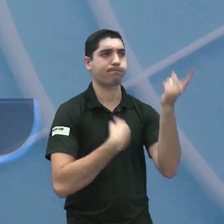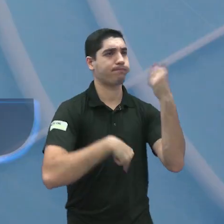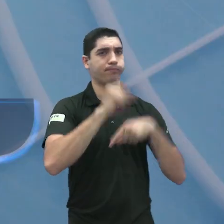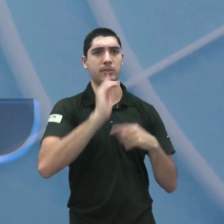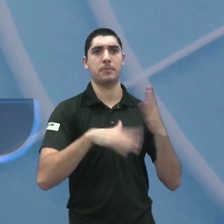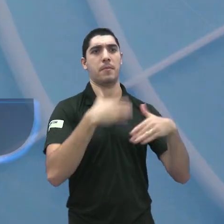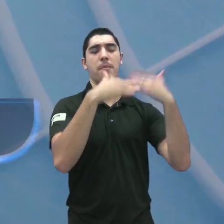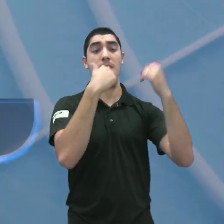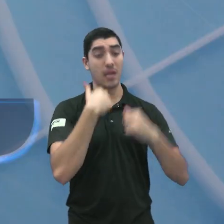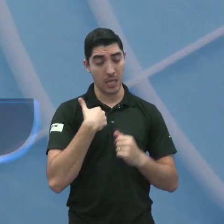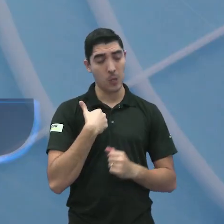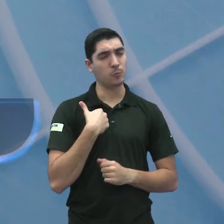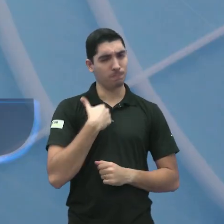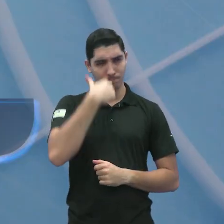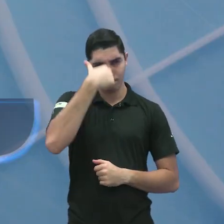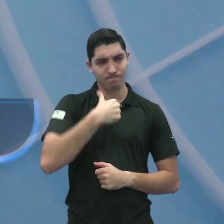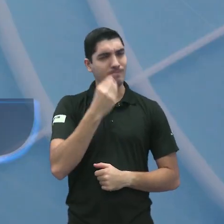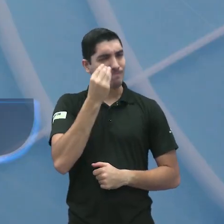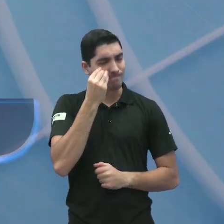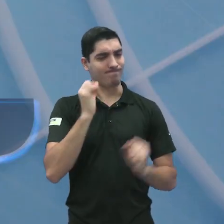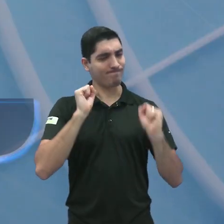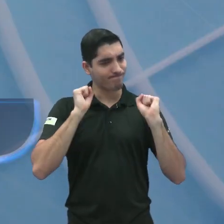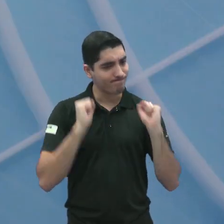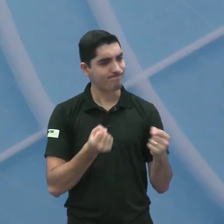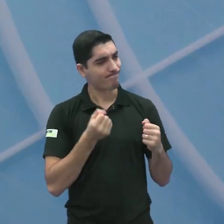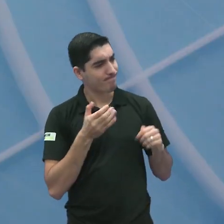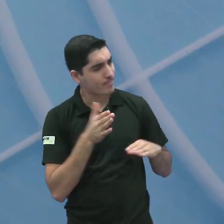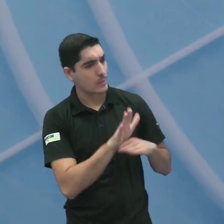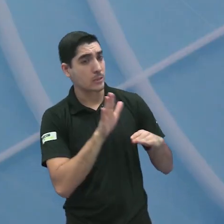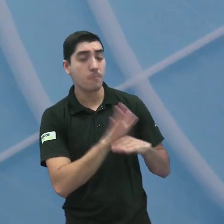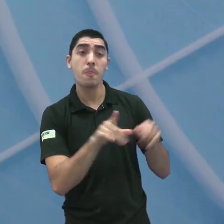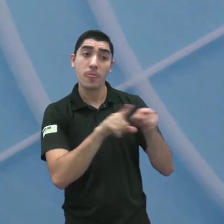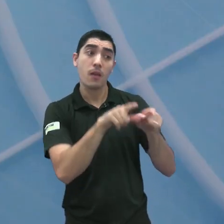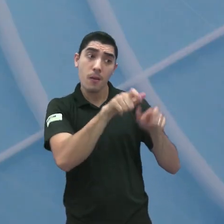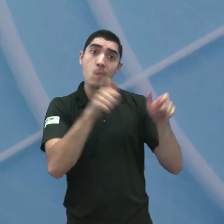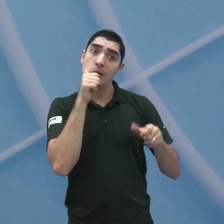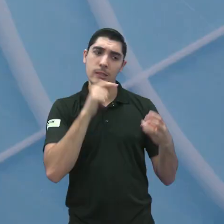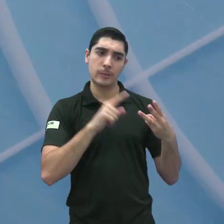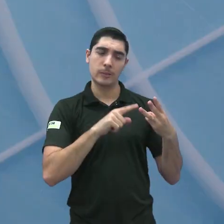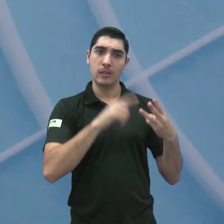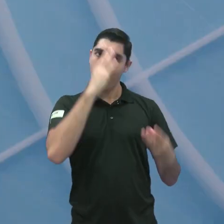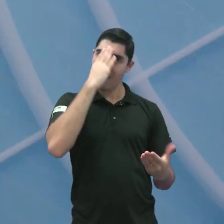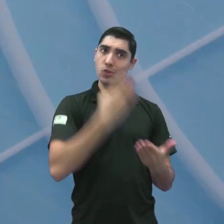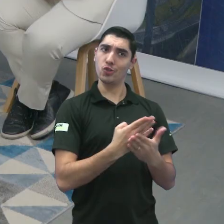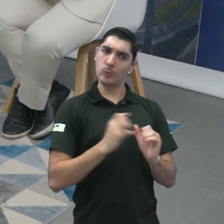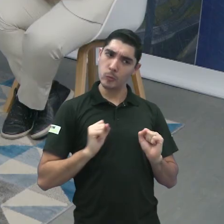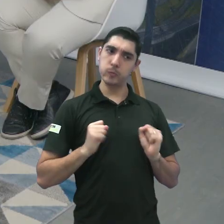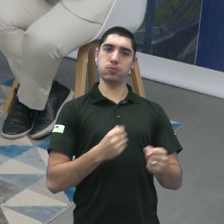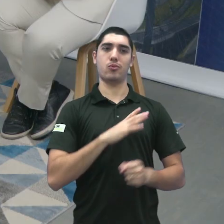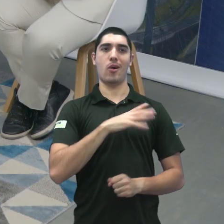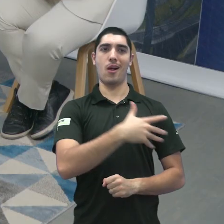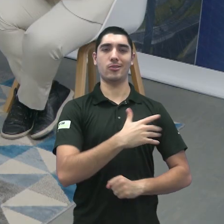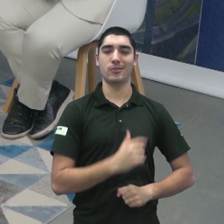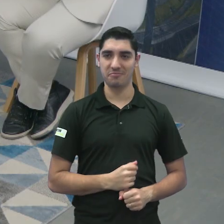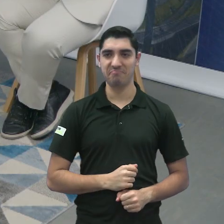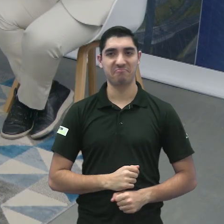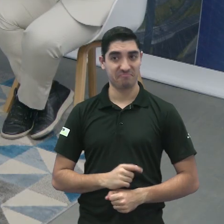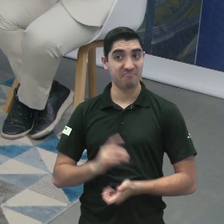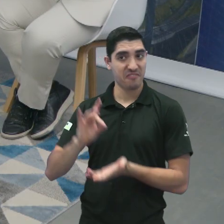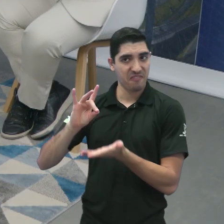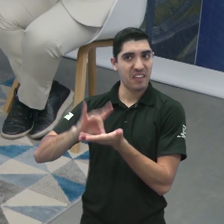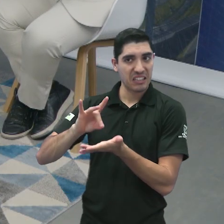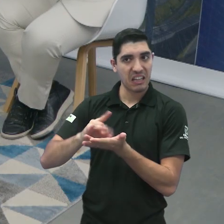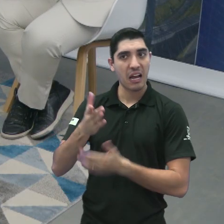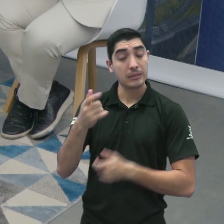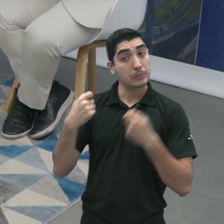trabalhado muito nisso, e também falta essa mulher acreditar mais nela. Com certeza, muito importante acreditar